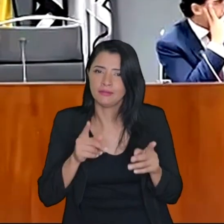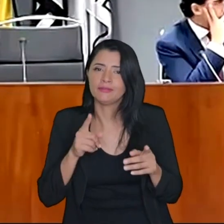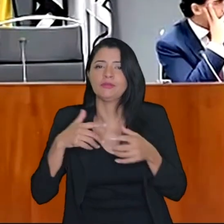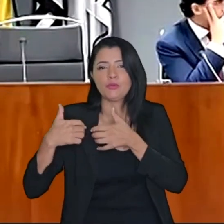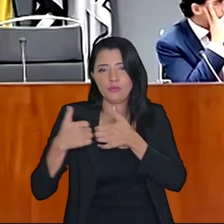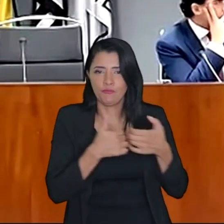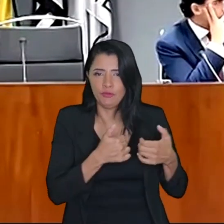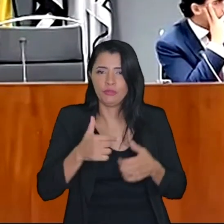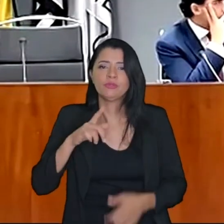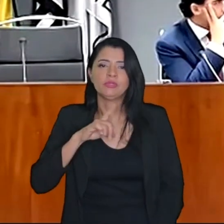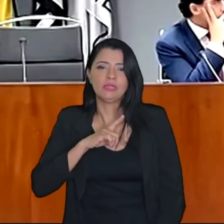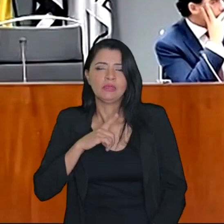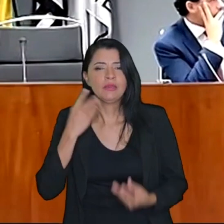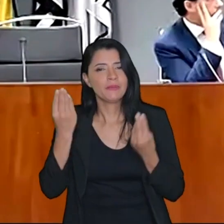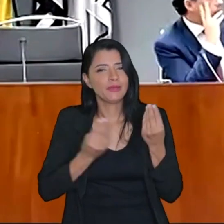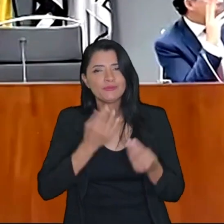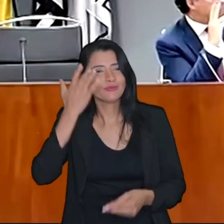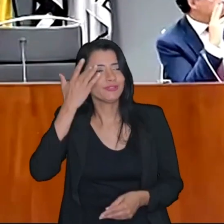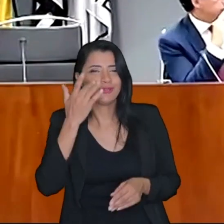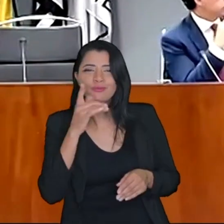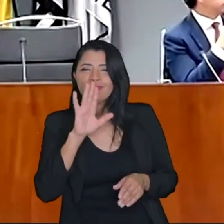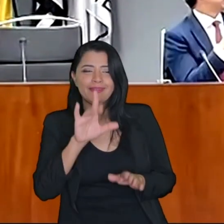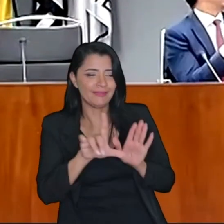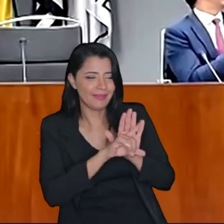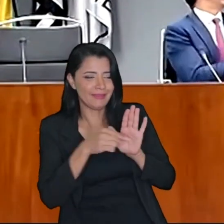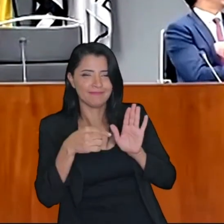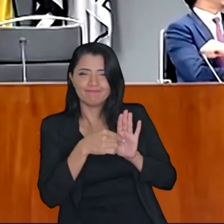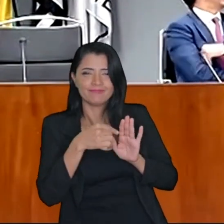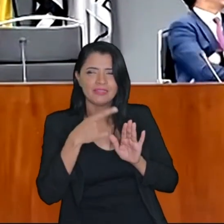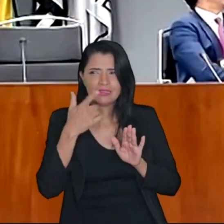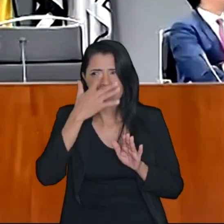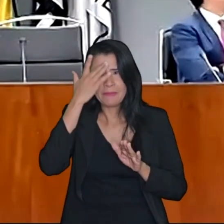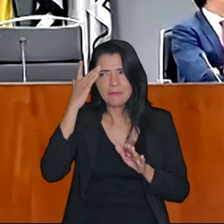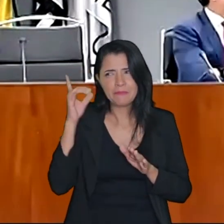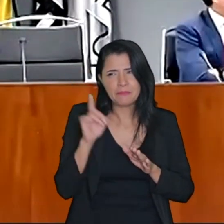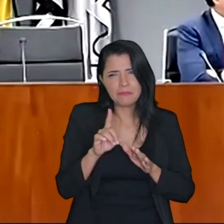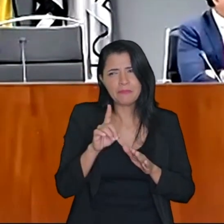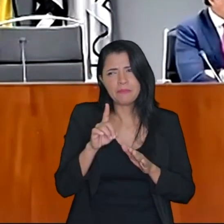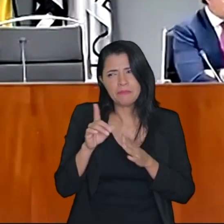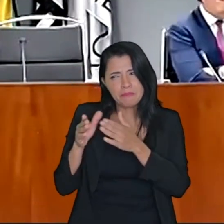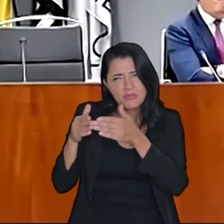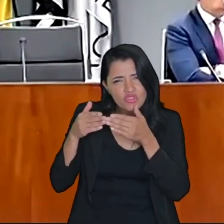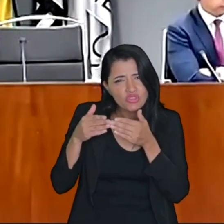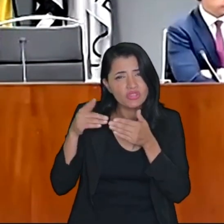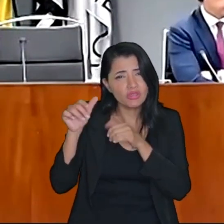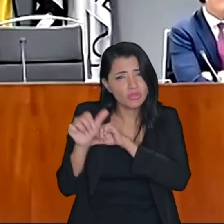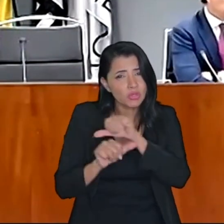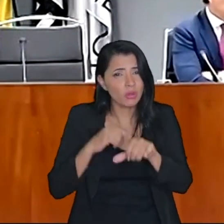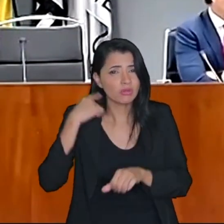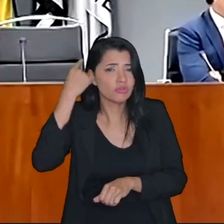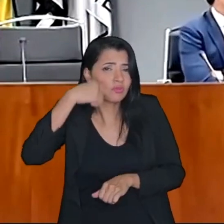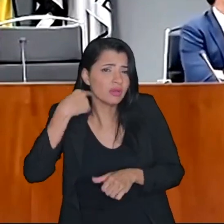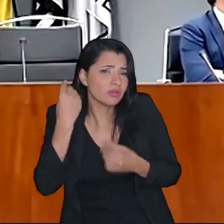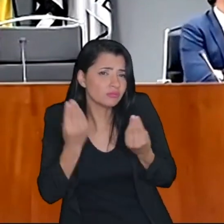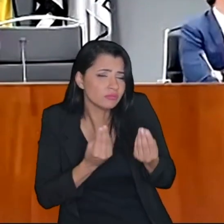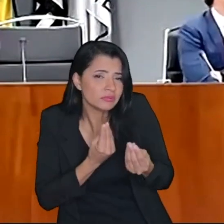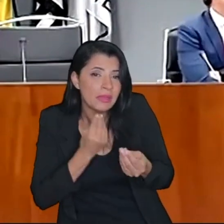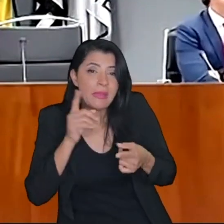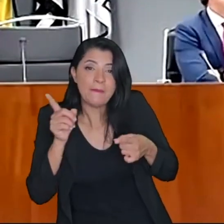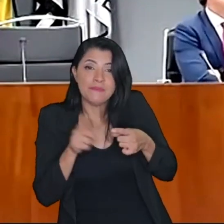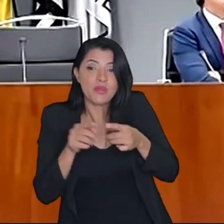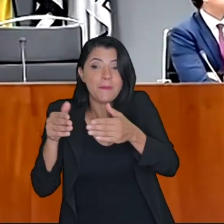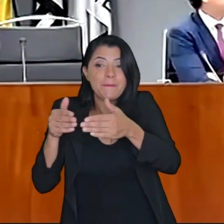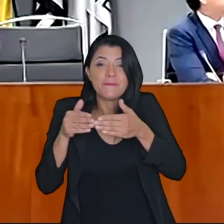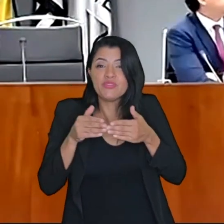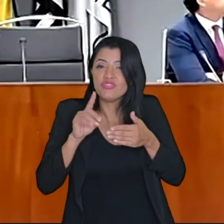bem a solução do legislador aqui. Ou seja, o celebrante deverá solicitar a troca de advogado. Primeiro que